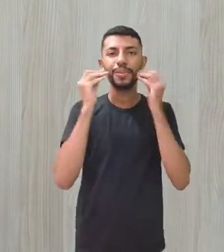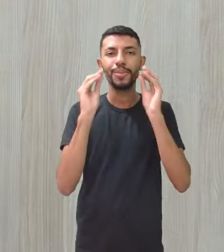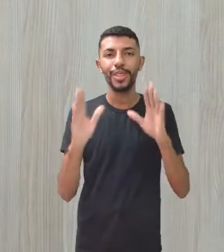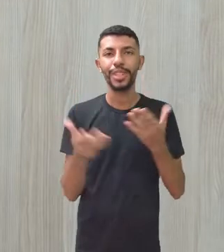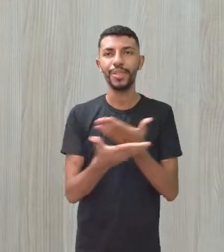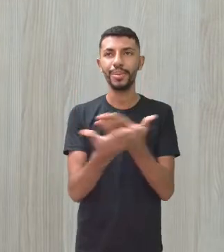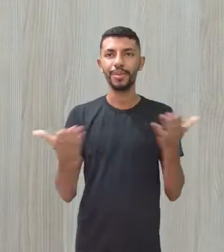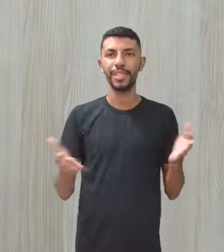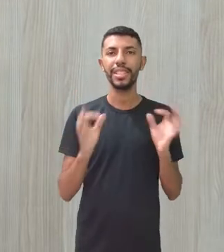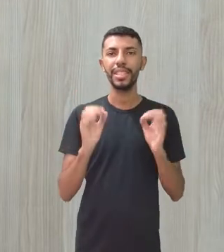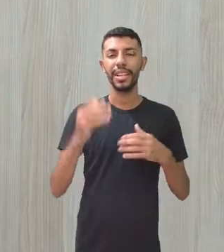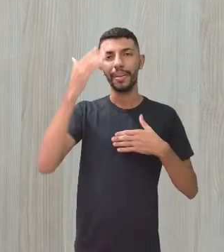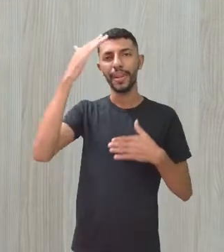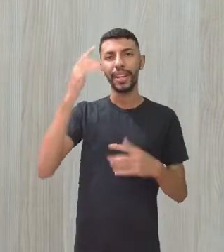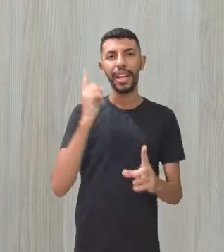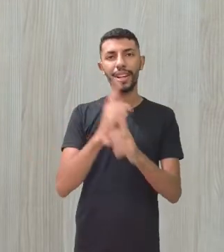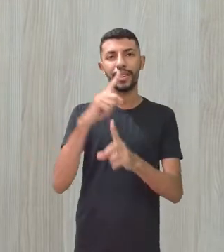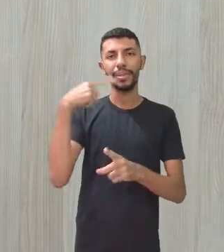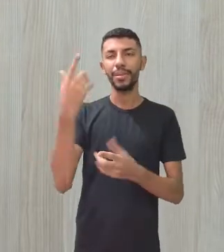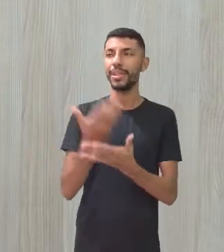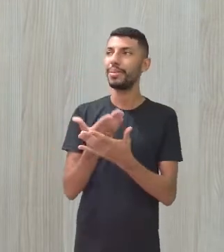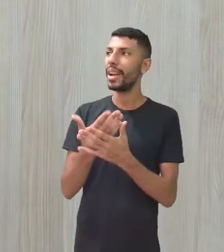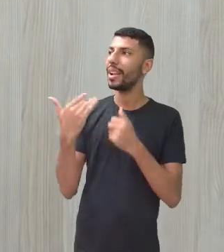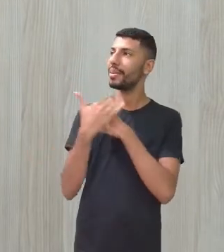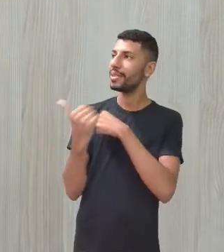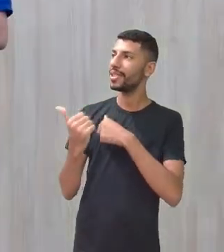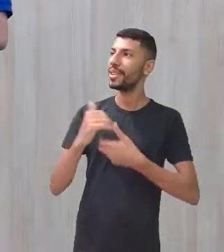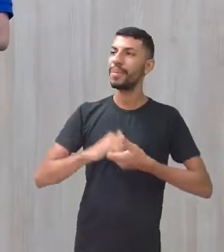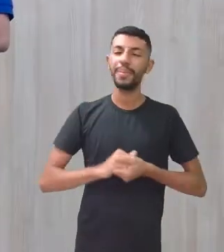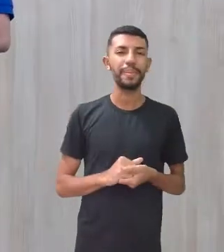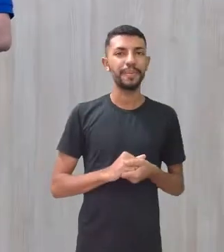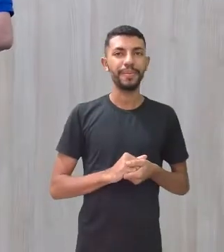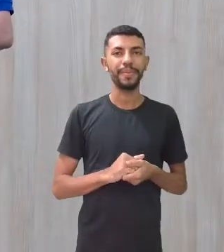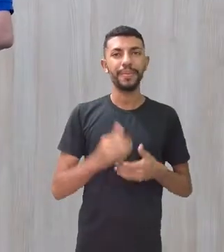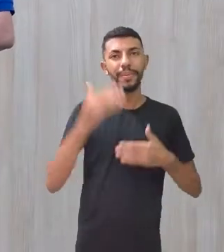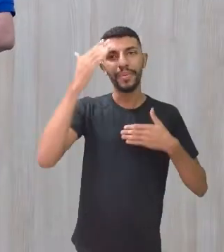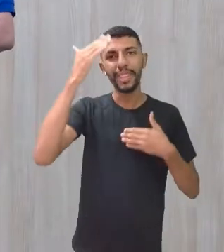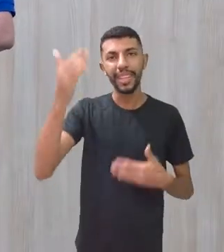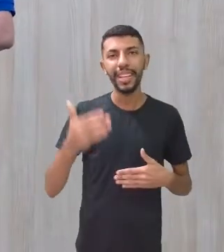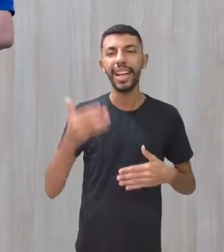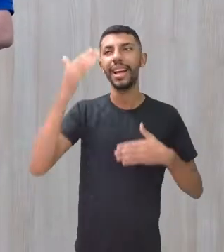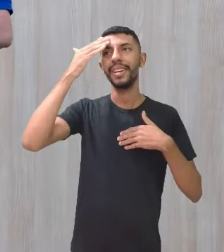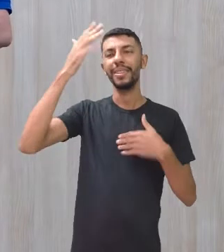muito obrigada. E até a próxima, viu, Vilma? Me chama. Ah, sim. Obrigada, minha